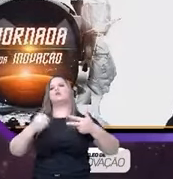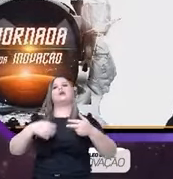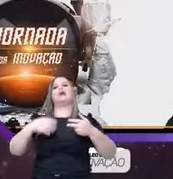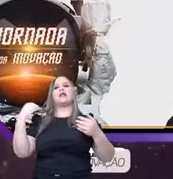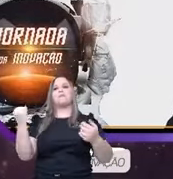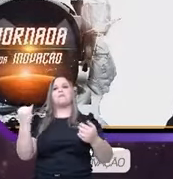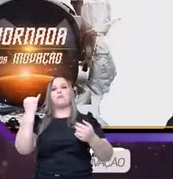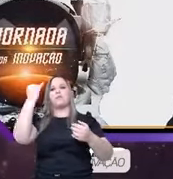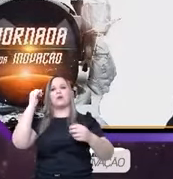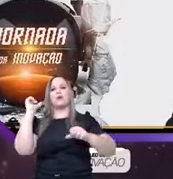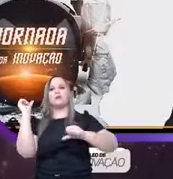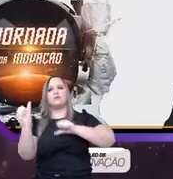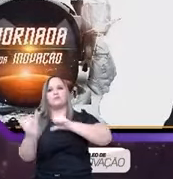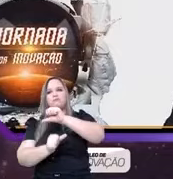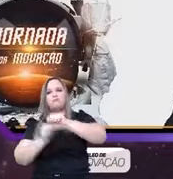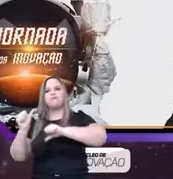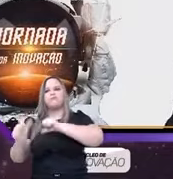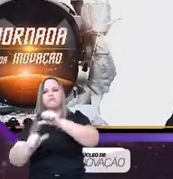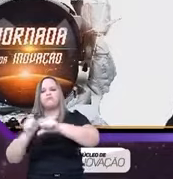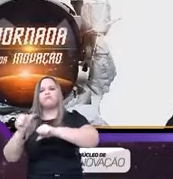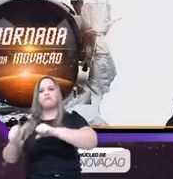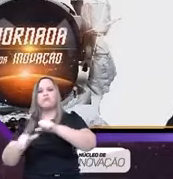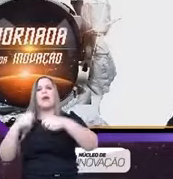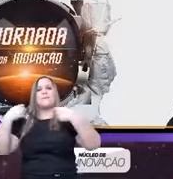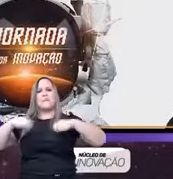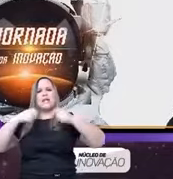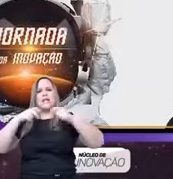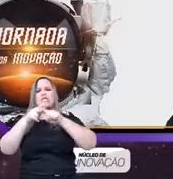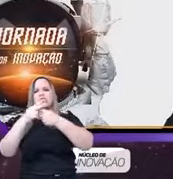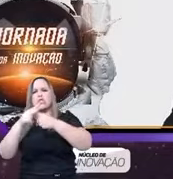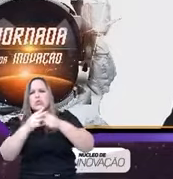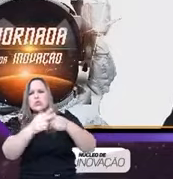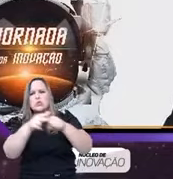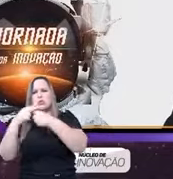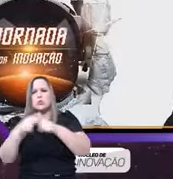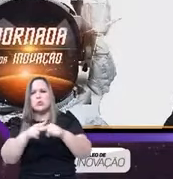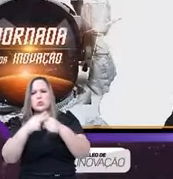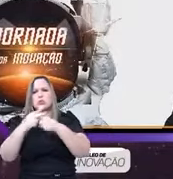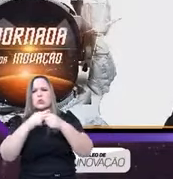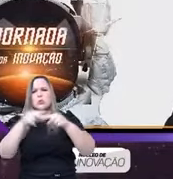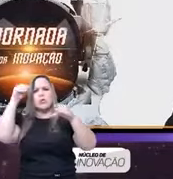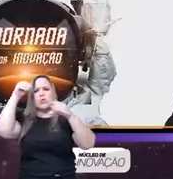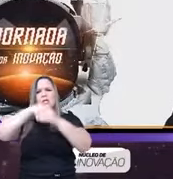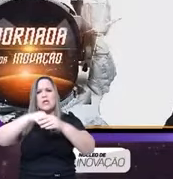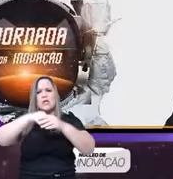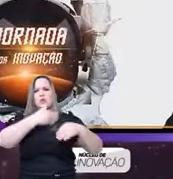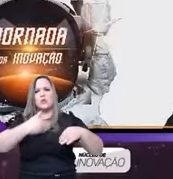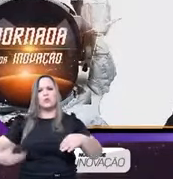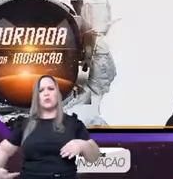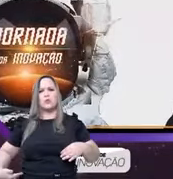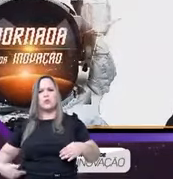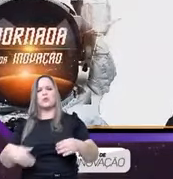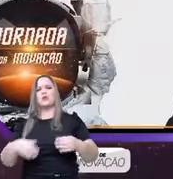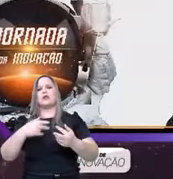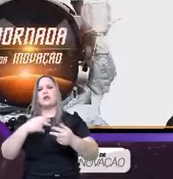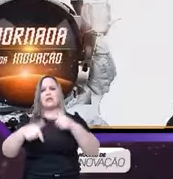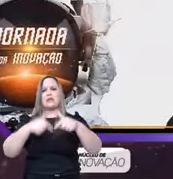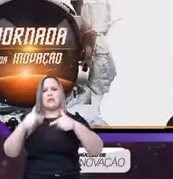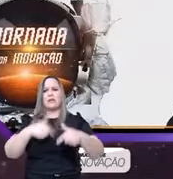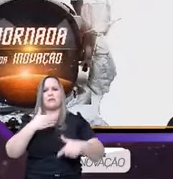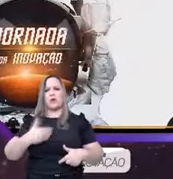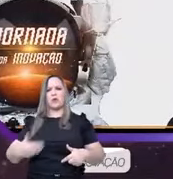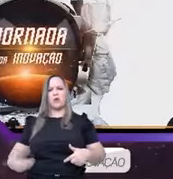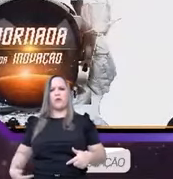pela necessidade da manutenção das nossas instituições. Quando nós falamos do serviço público, da administração pública, do